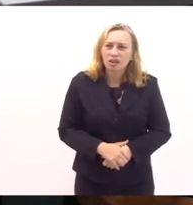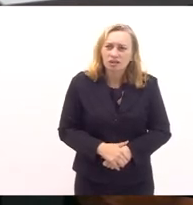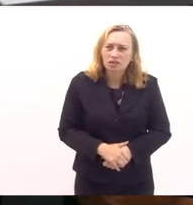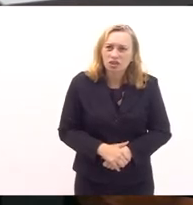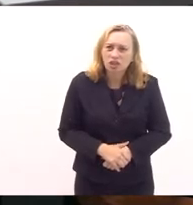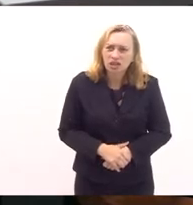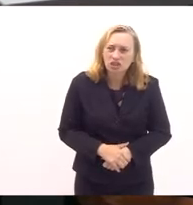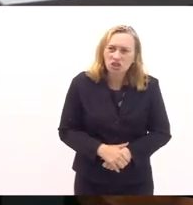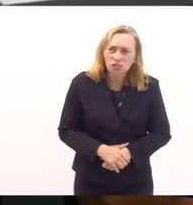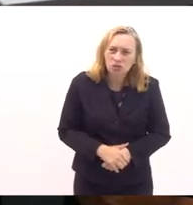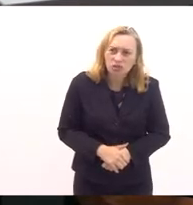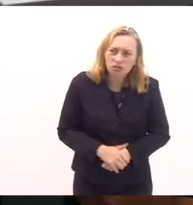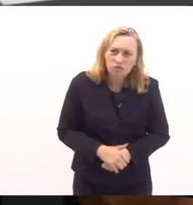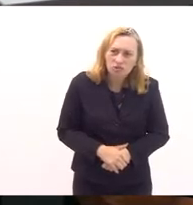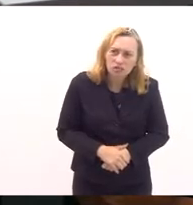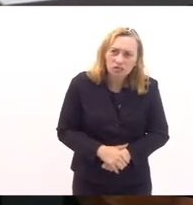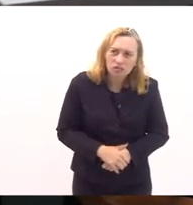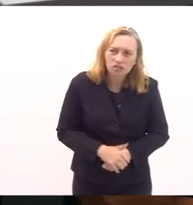mulher.